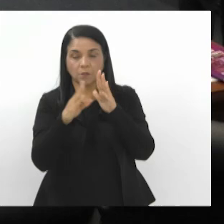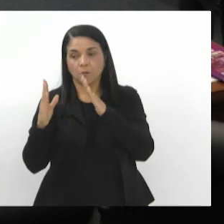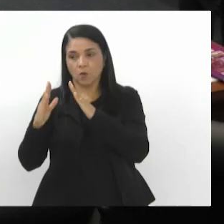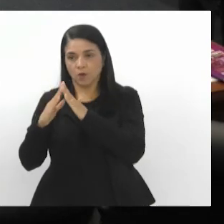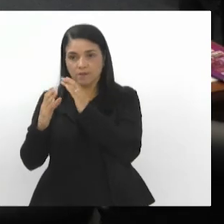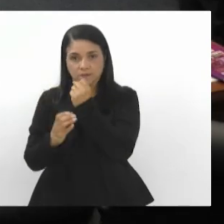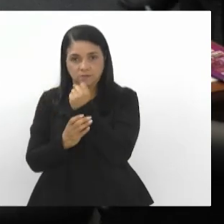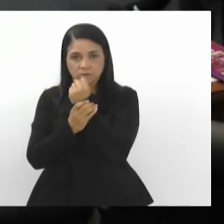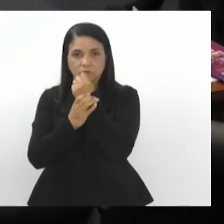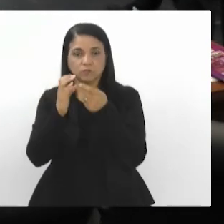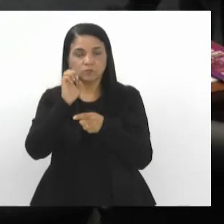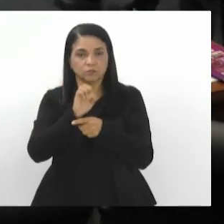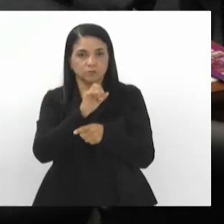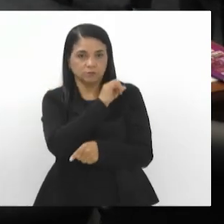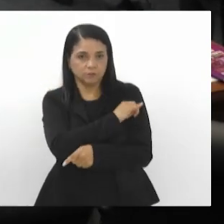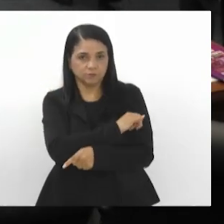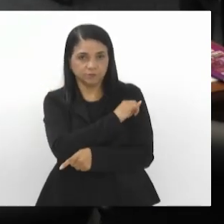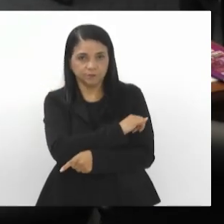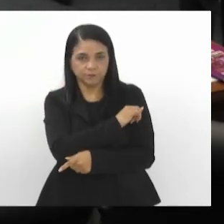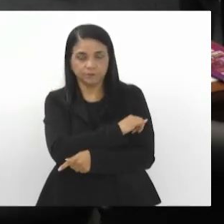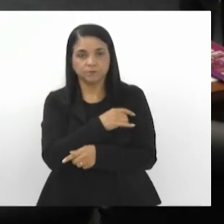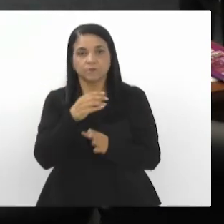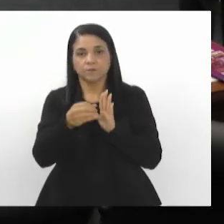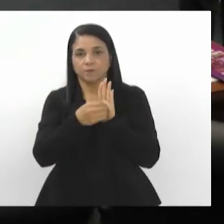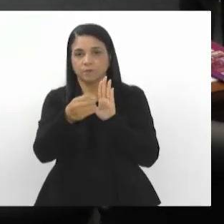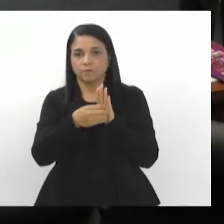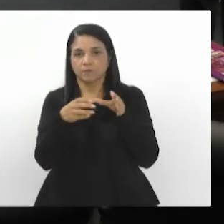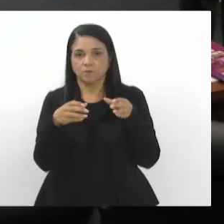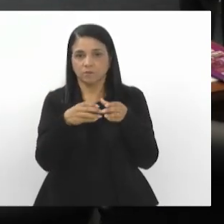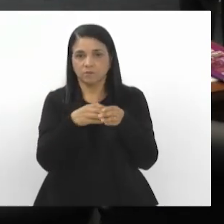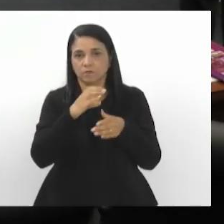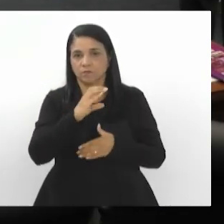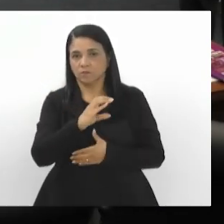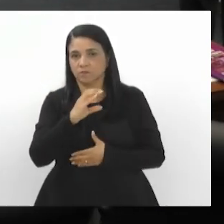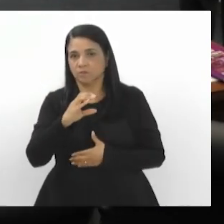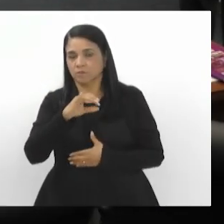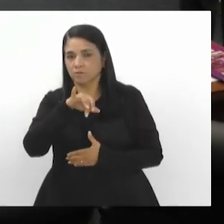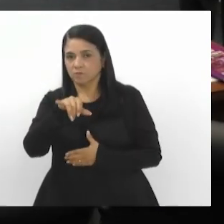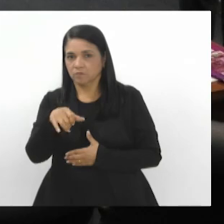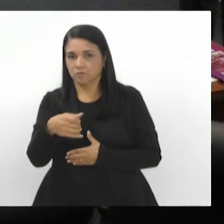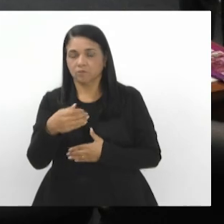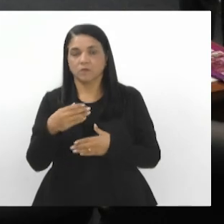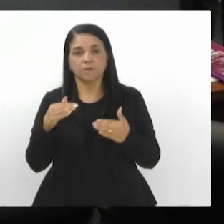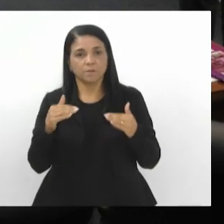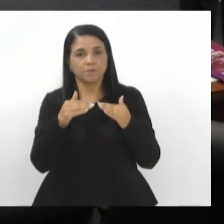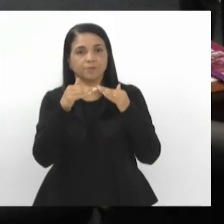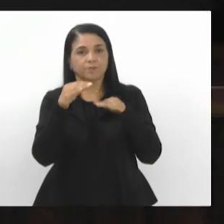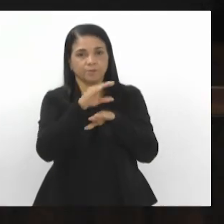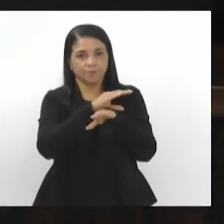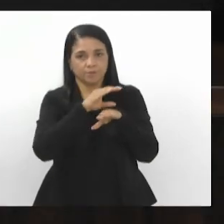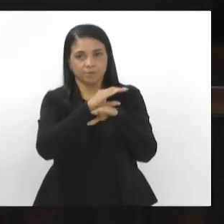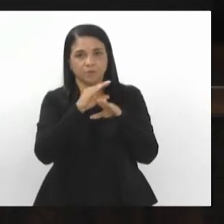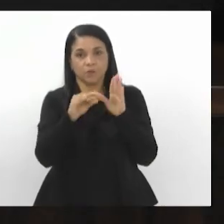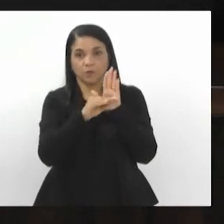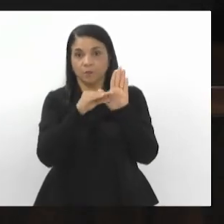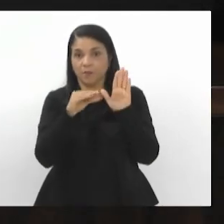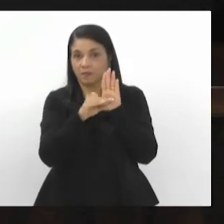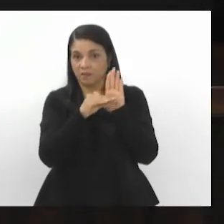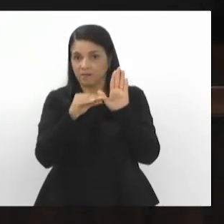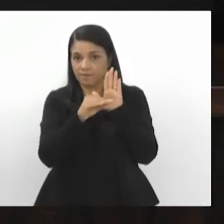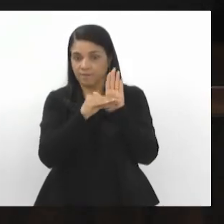no âmbito do estado do Rio de Janeiro. Parecer da Comissão de Constituição e Justiça pela Constitucionalidade com